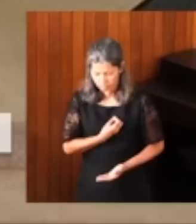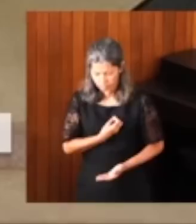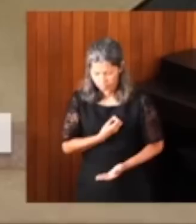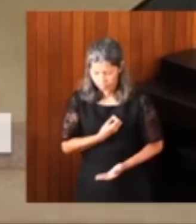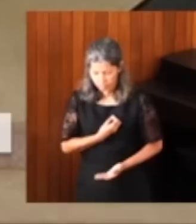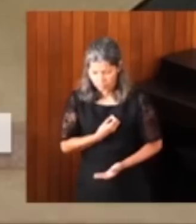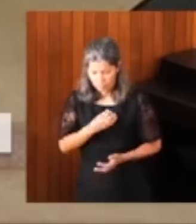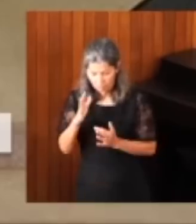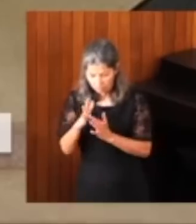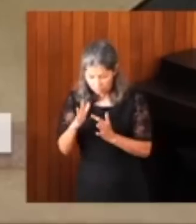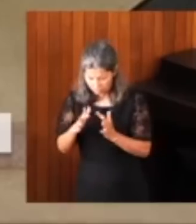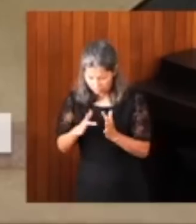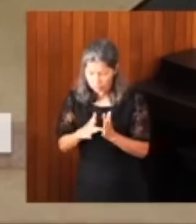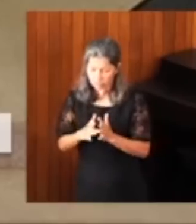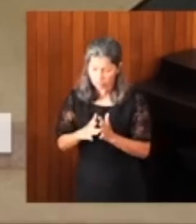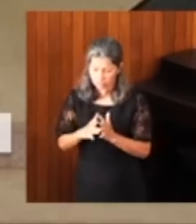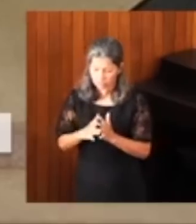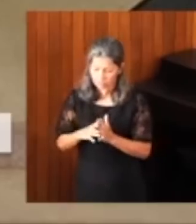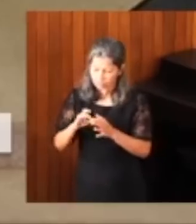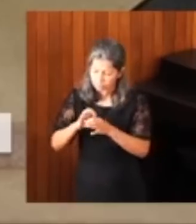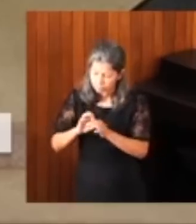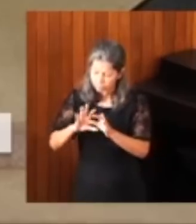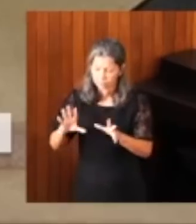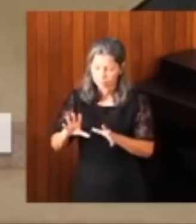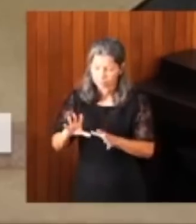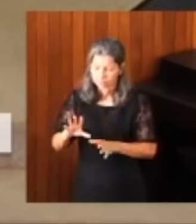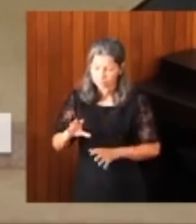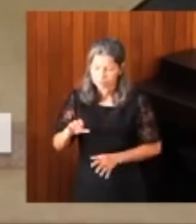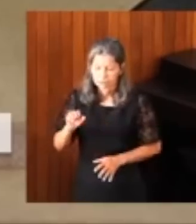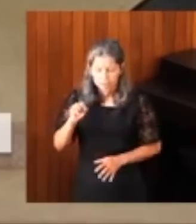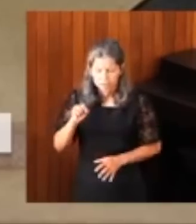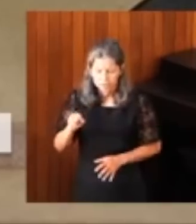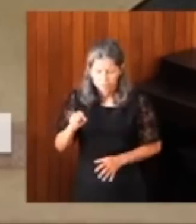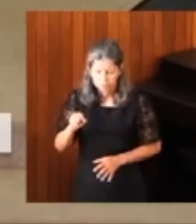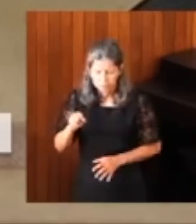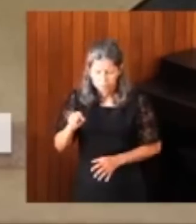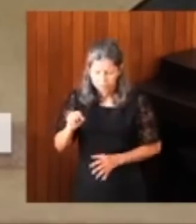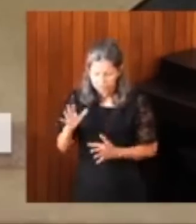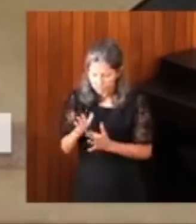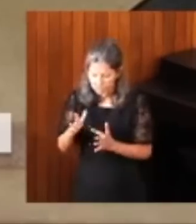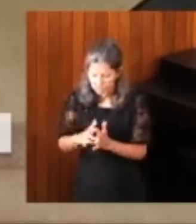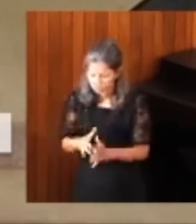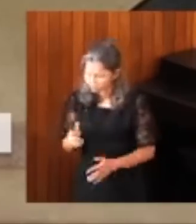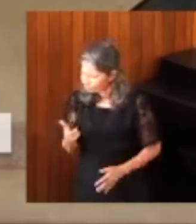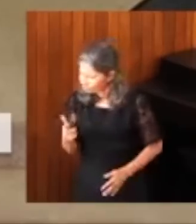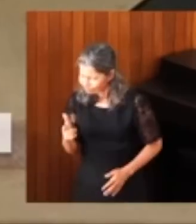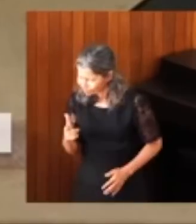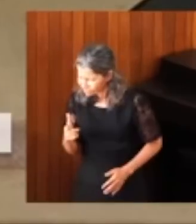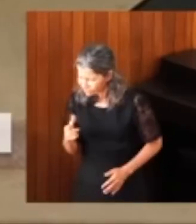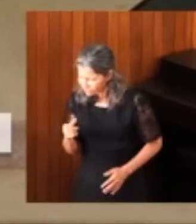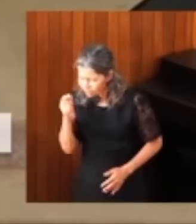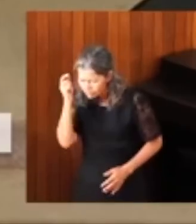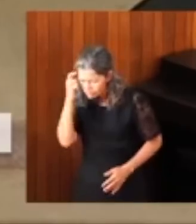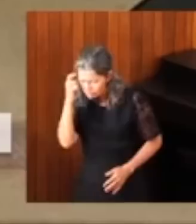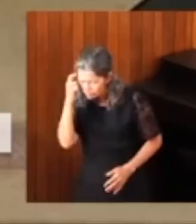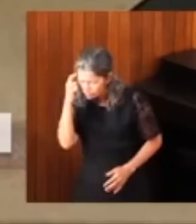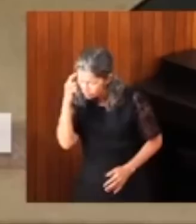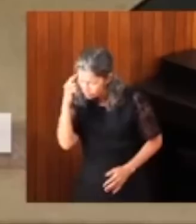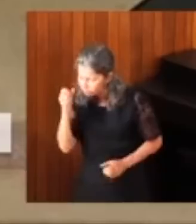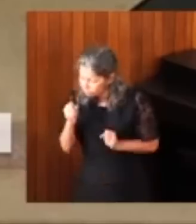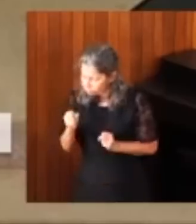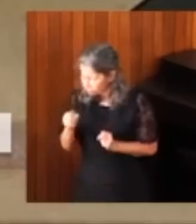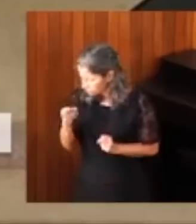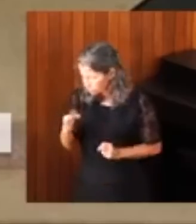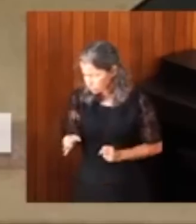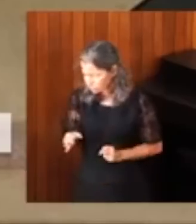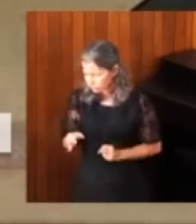liberta é Cristo. Se eu não tiver Cristo na minha vida, eu posso ter até ideias corretas a respeito disso ou daquilo, mas